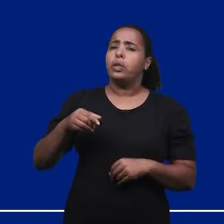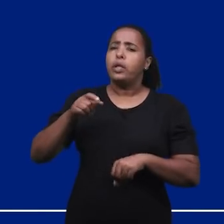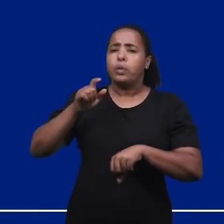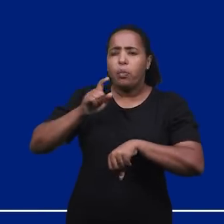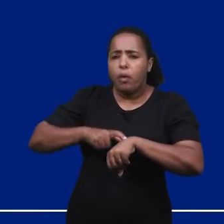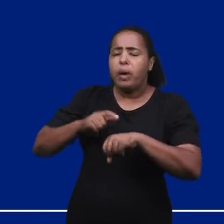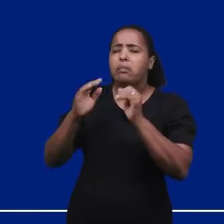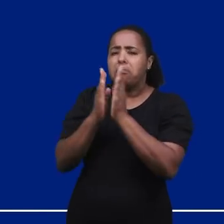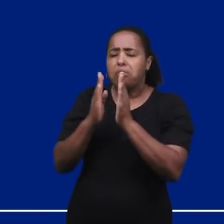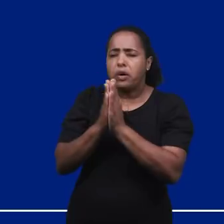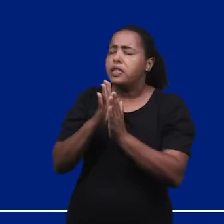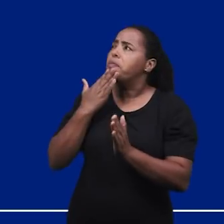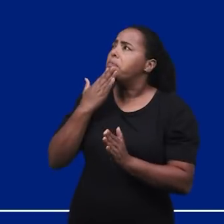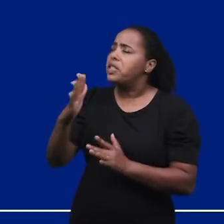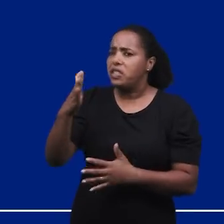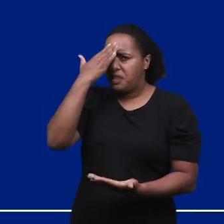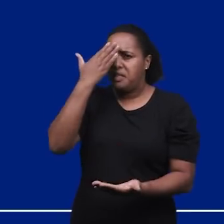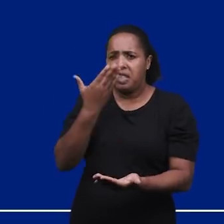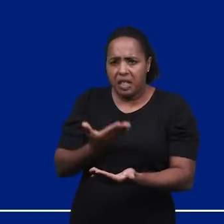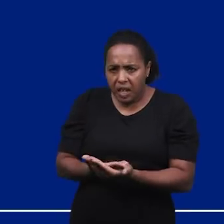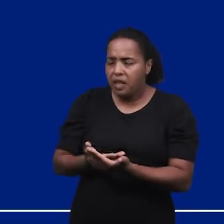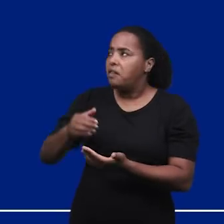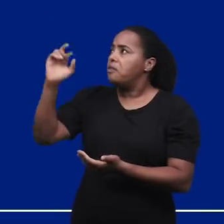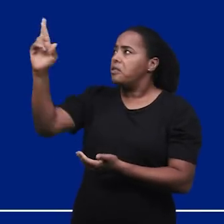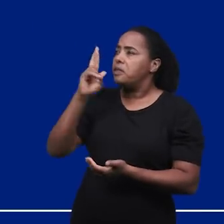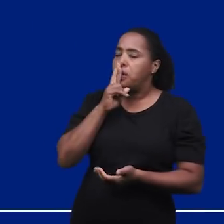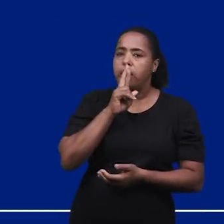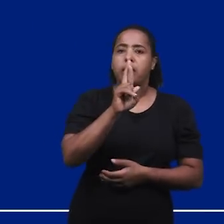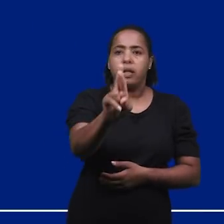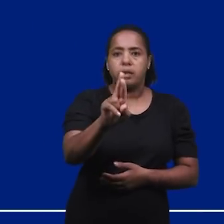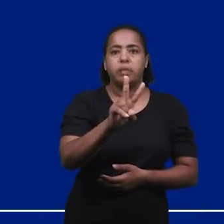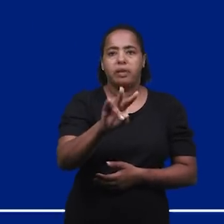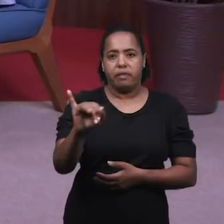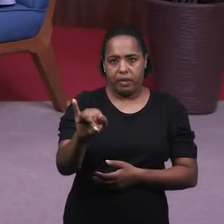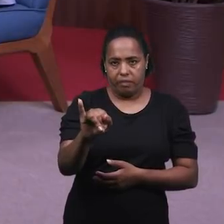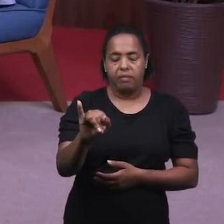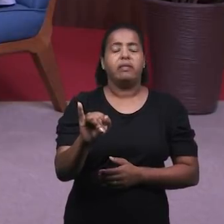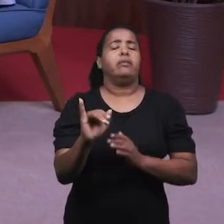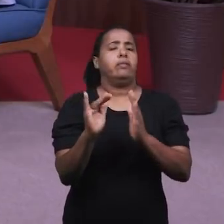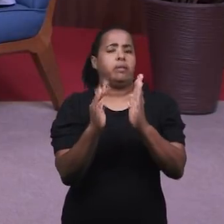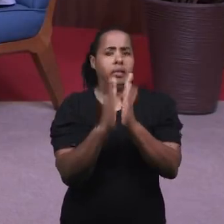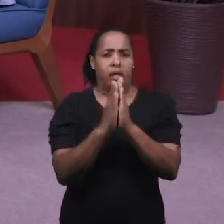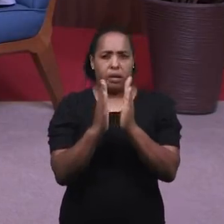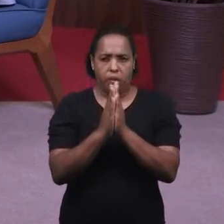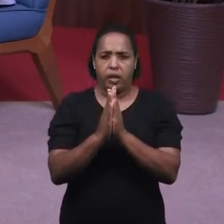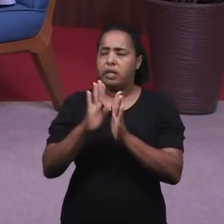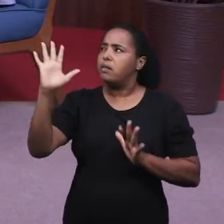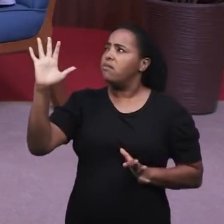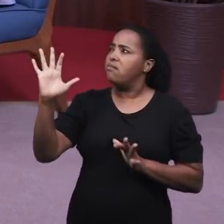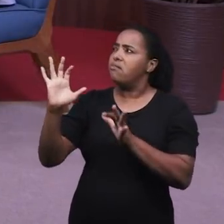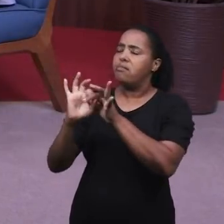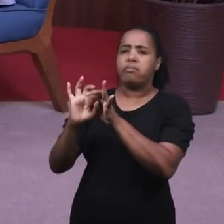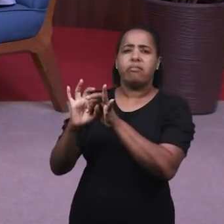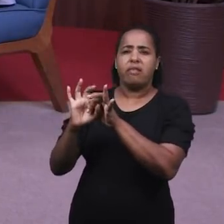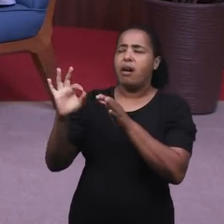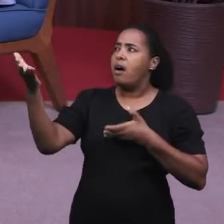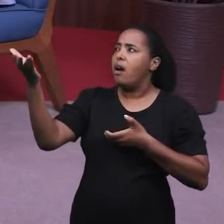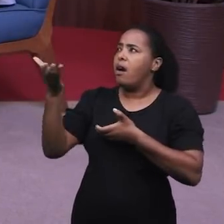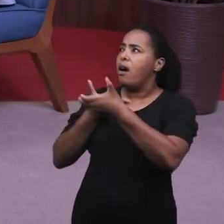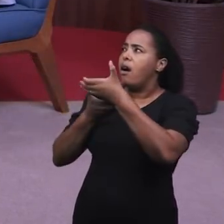na oração, crendo, o recebereis. Glória a Deus. A oração canal